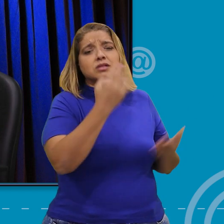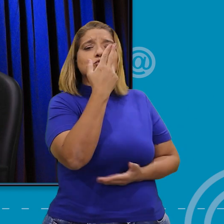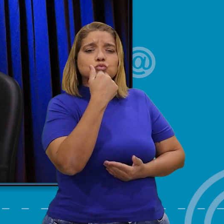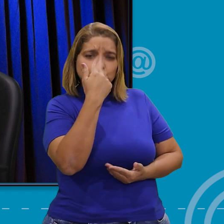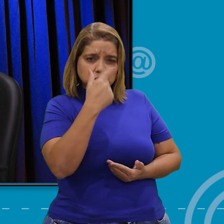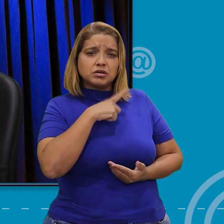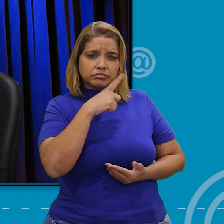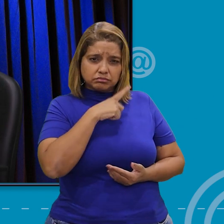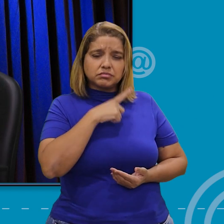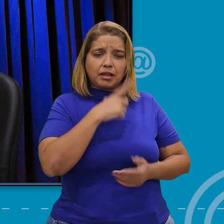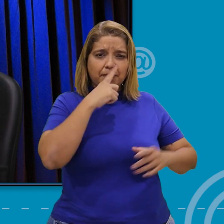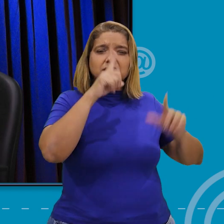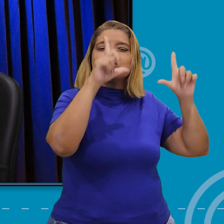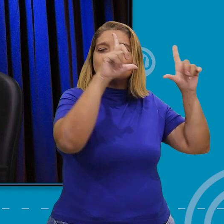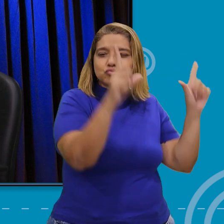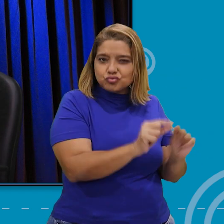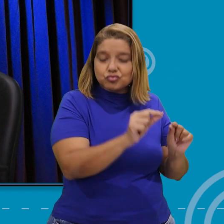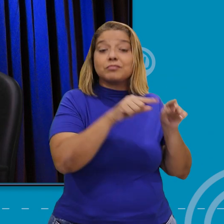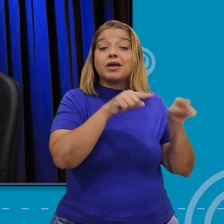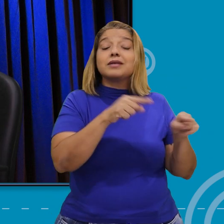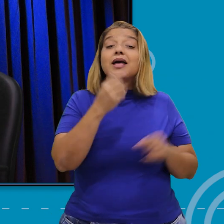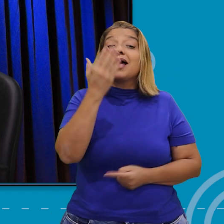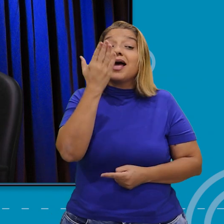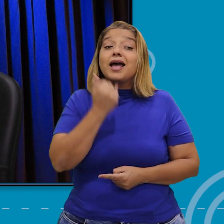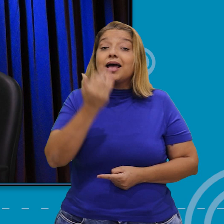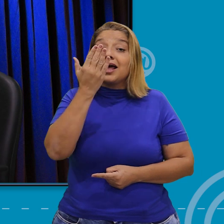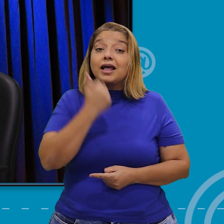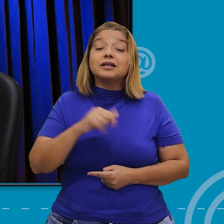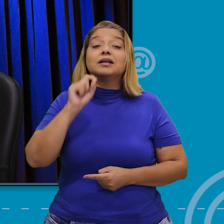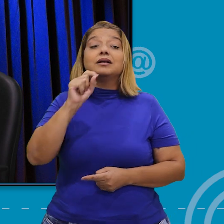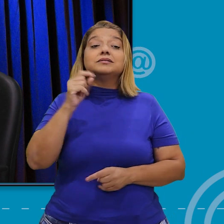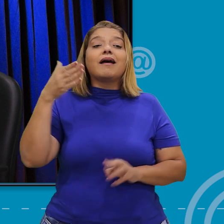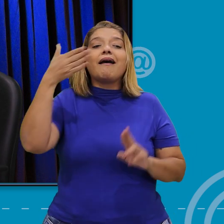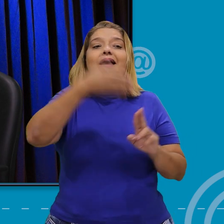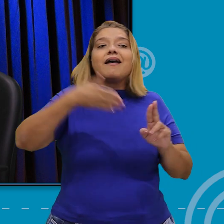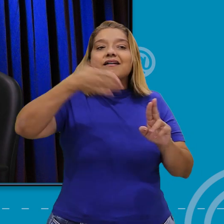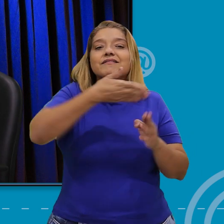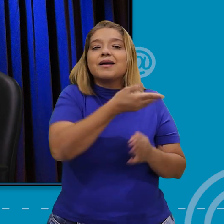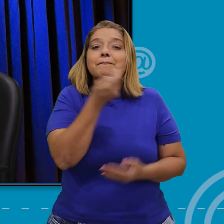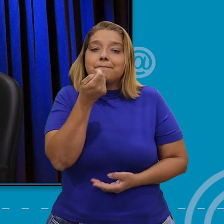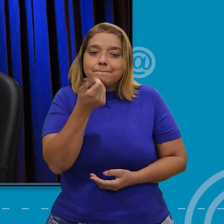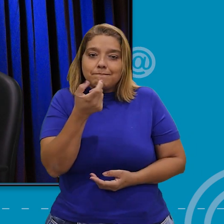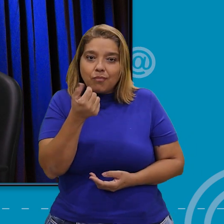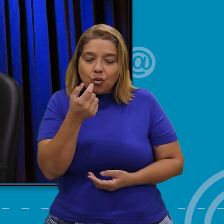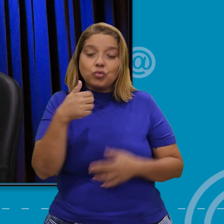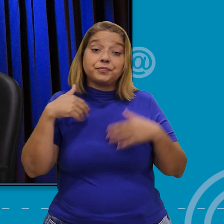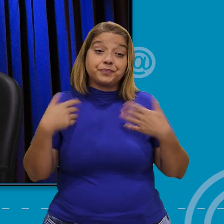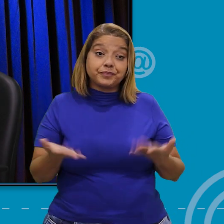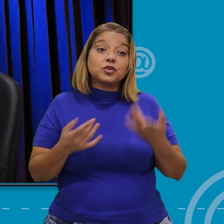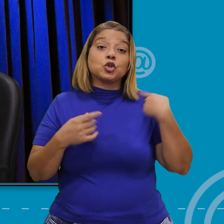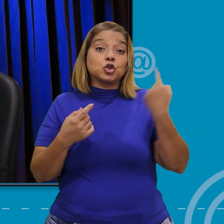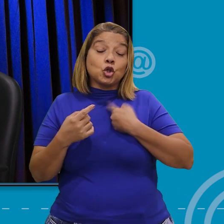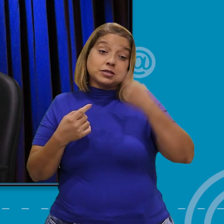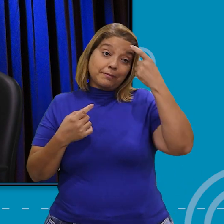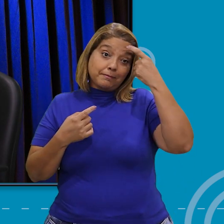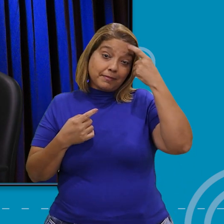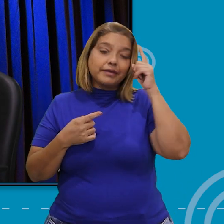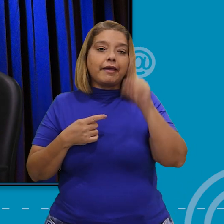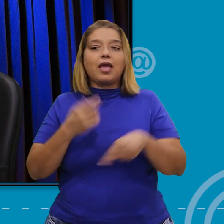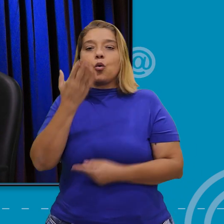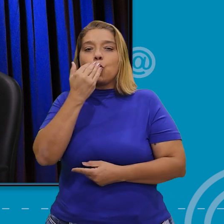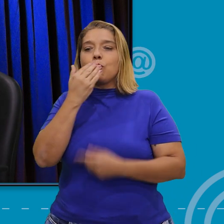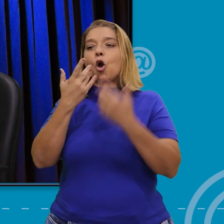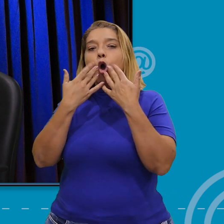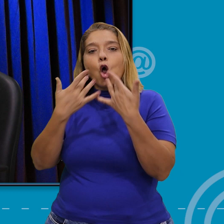perda enorme e que o que existe do alimento a que ele se refere ali é muito pouco. Então, é priorizar isso. É uma